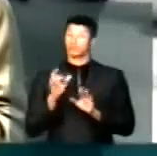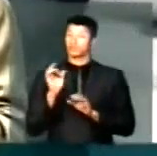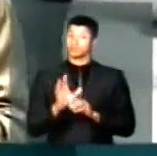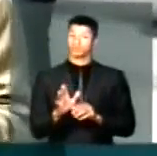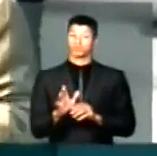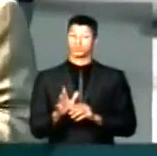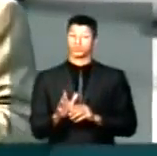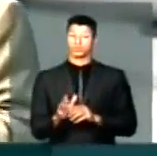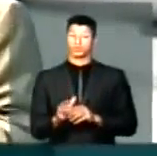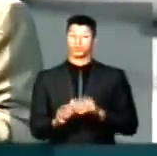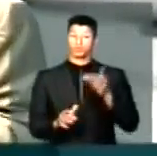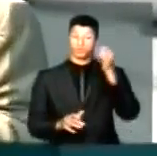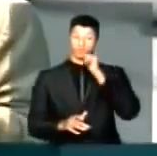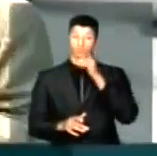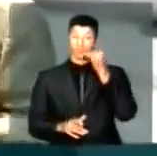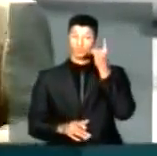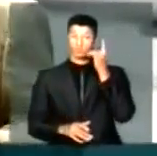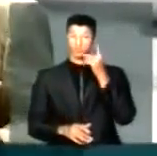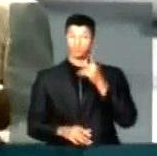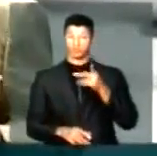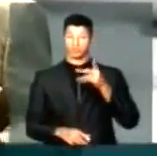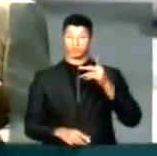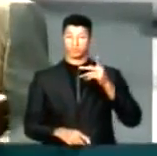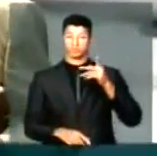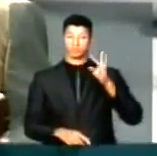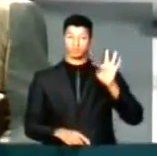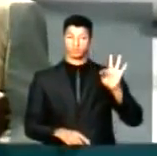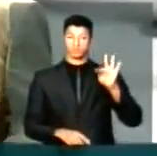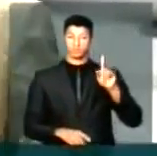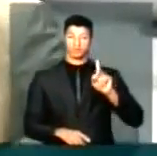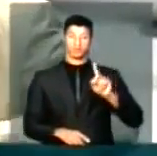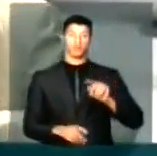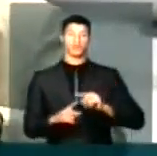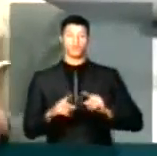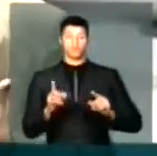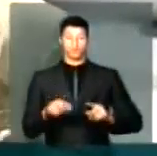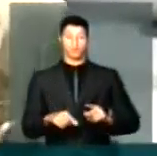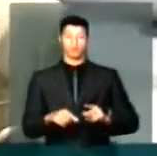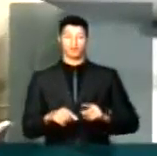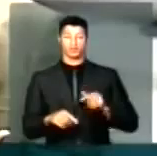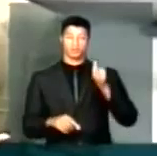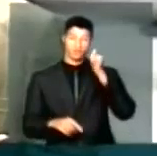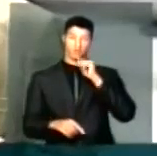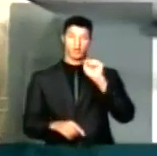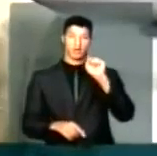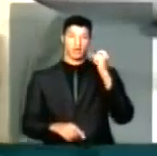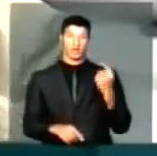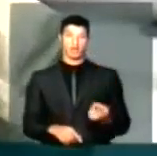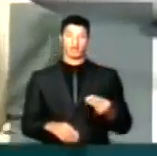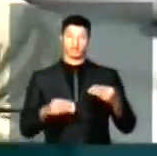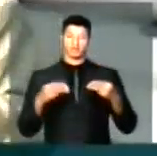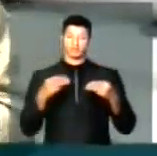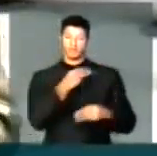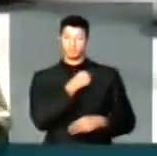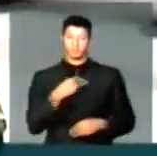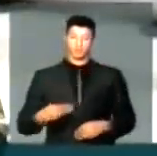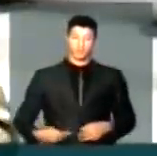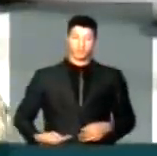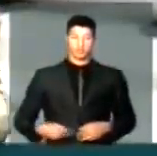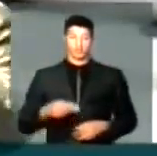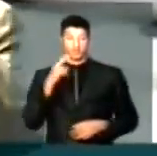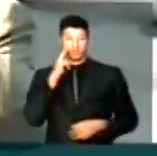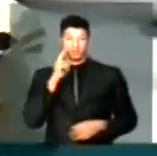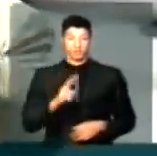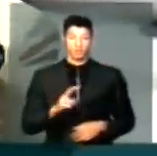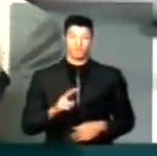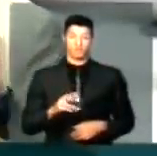apenas de uma deputada do Partido dos Trabalhadores, mas de uma ex-ministra. E não vi a